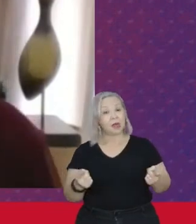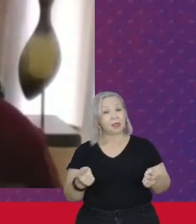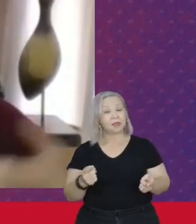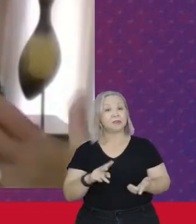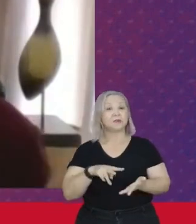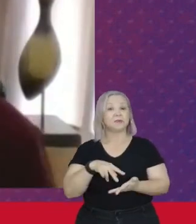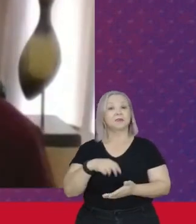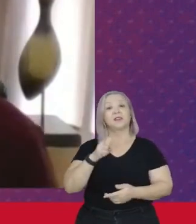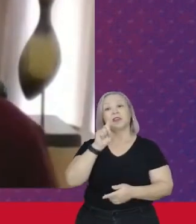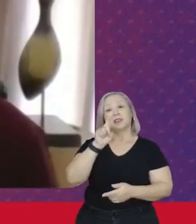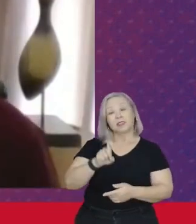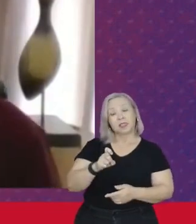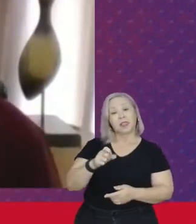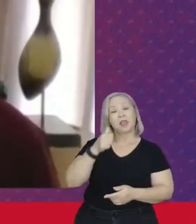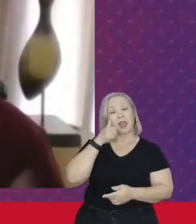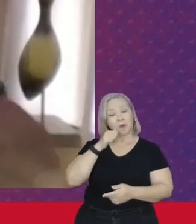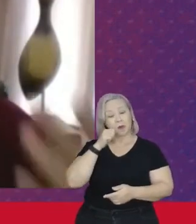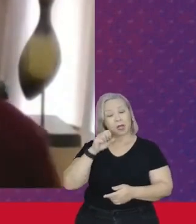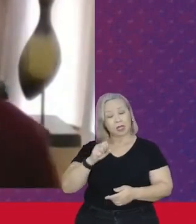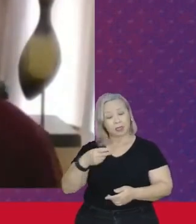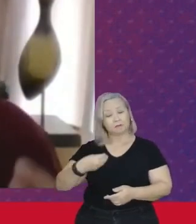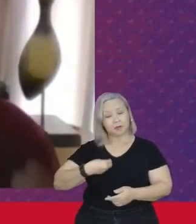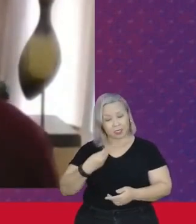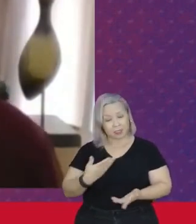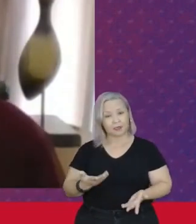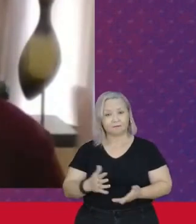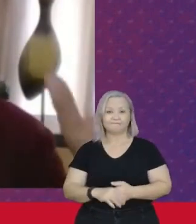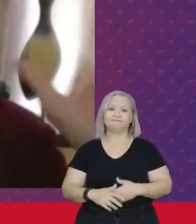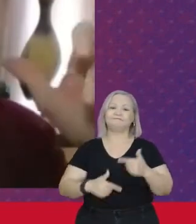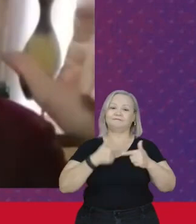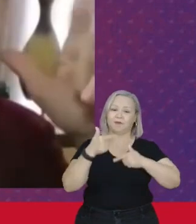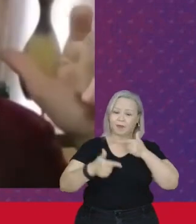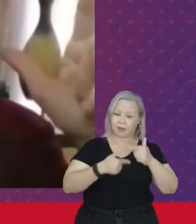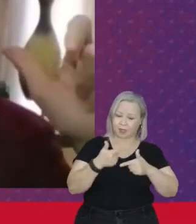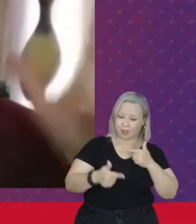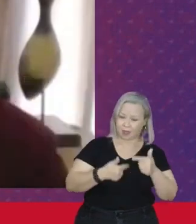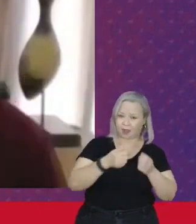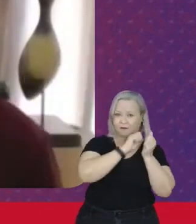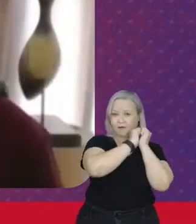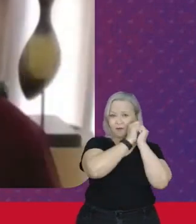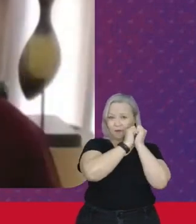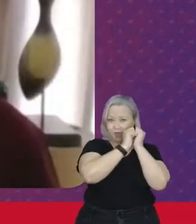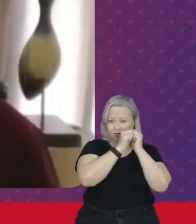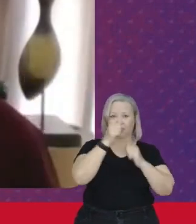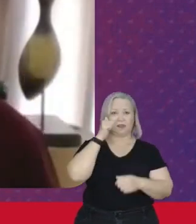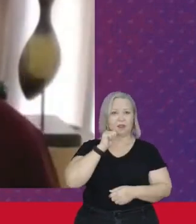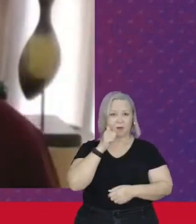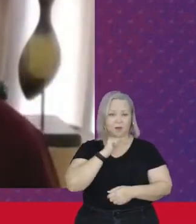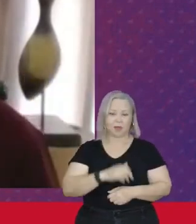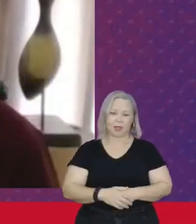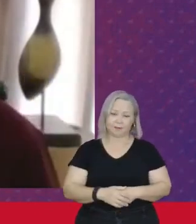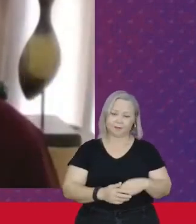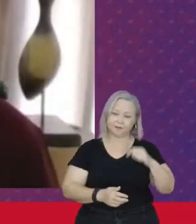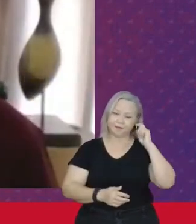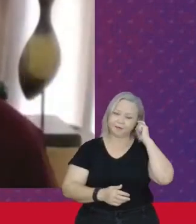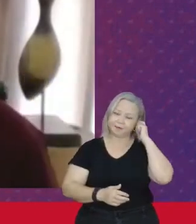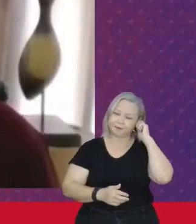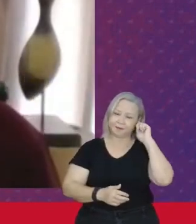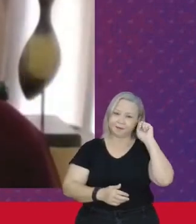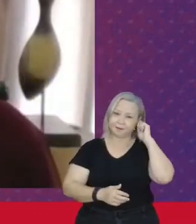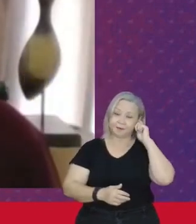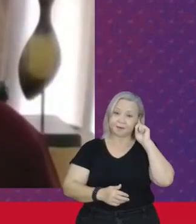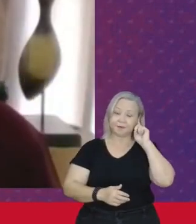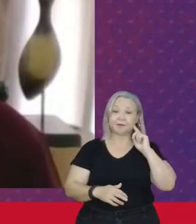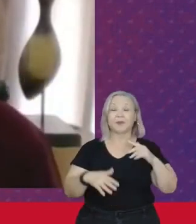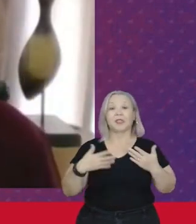e termina recaindo sobre a mulher, mesmo que ela trabalhe fora, né? Como a gente costuma dizer. Então,